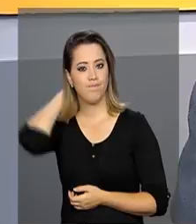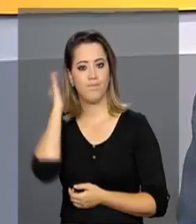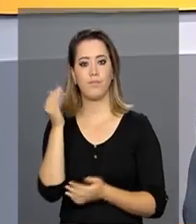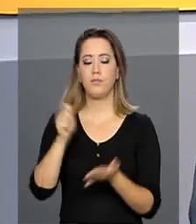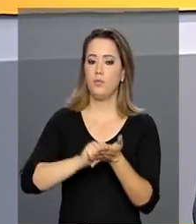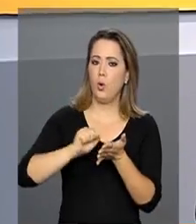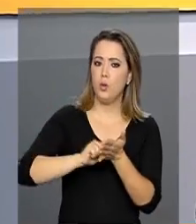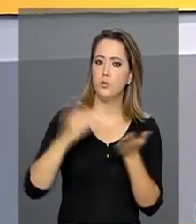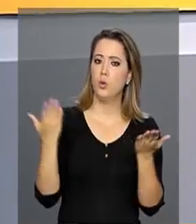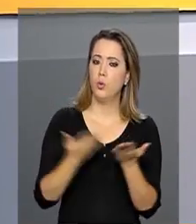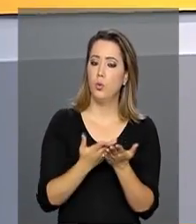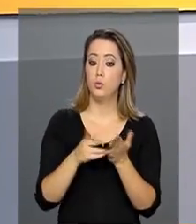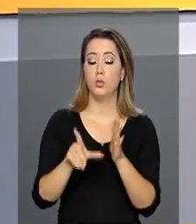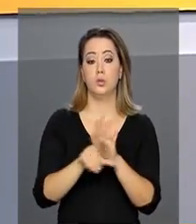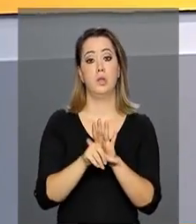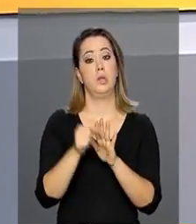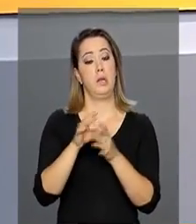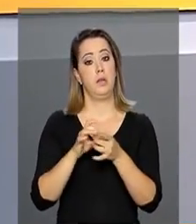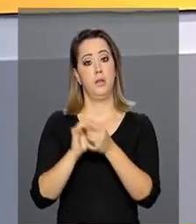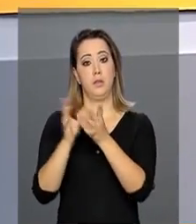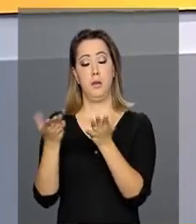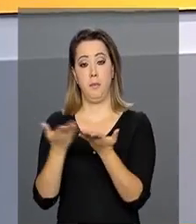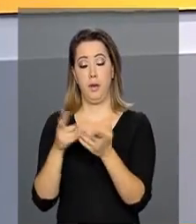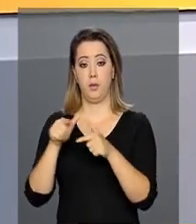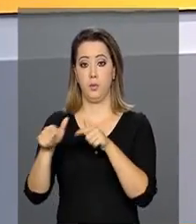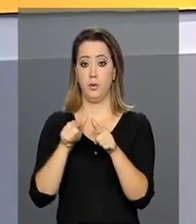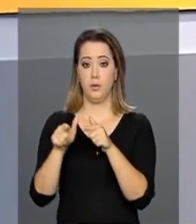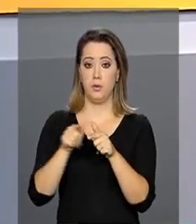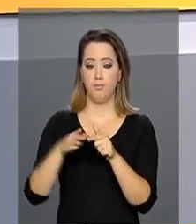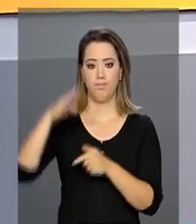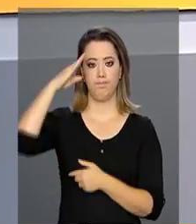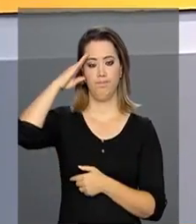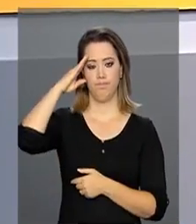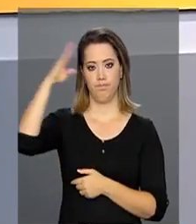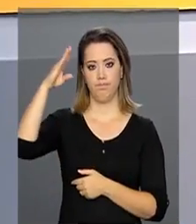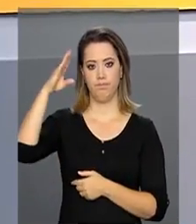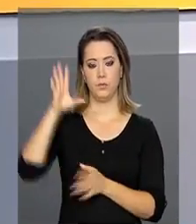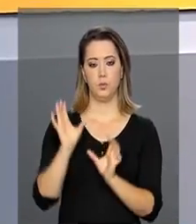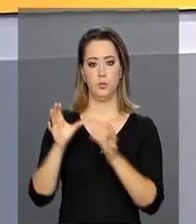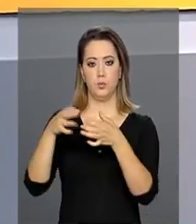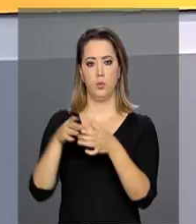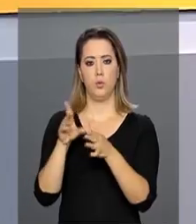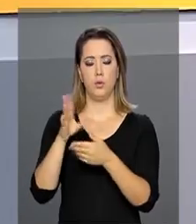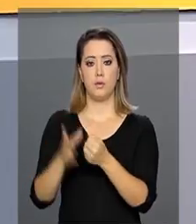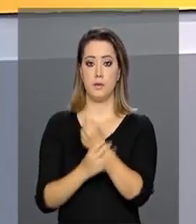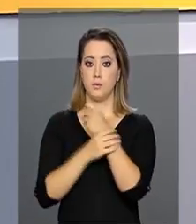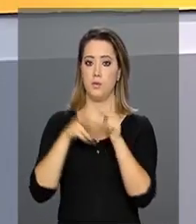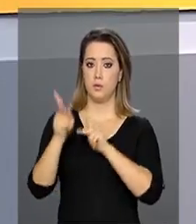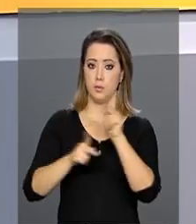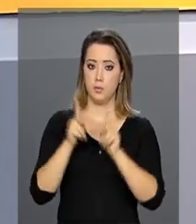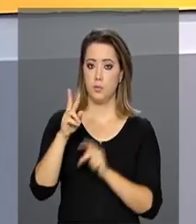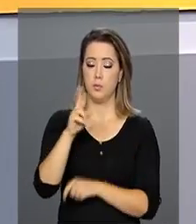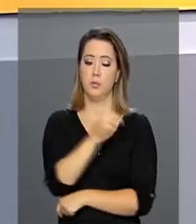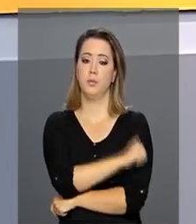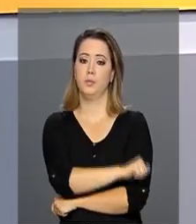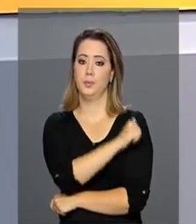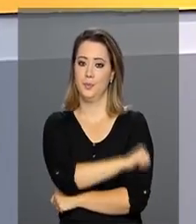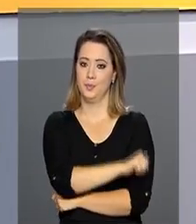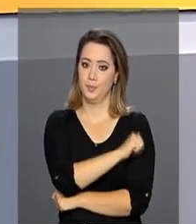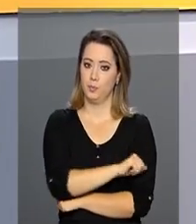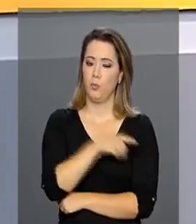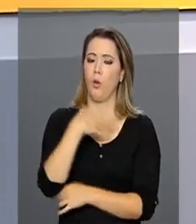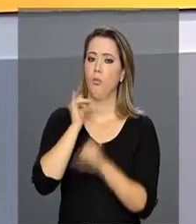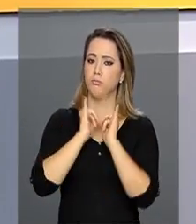Temer assinou hoje Decreto que autoriza a atuação de tropas das Forças Armadas na Segurança Pública do Rio de Janeiro ele foi